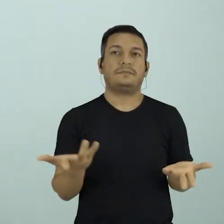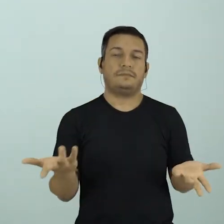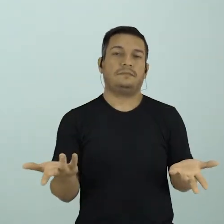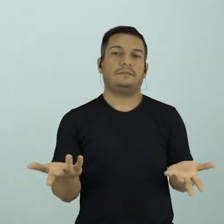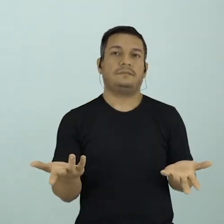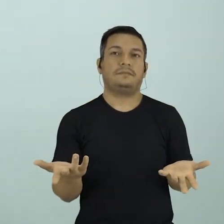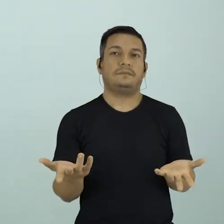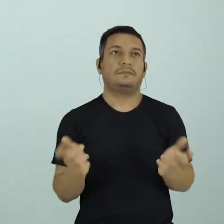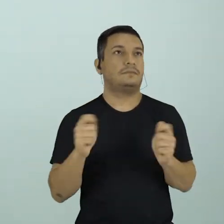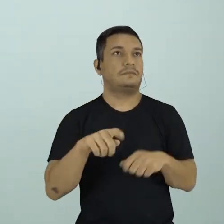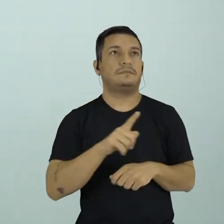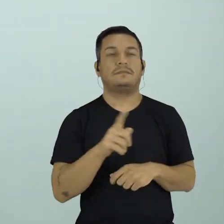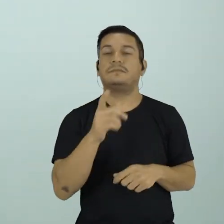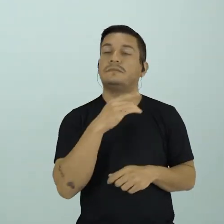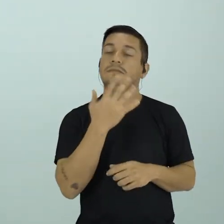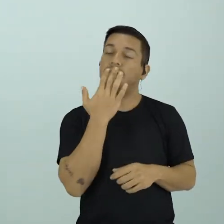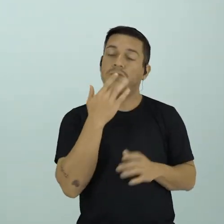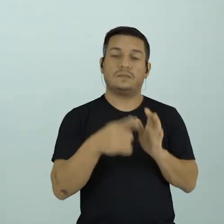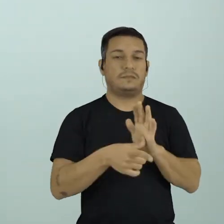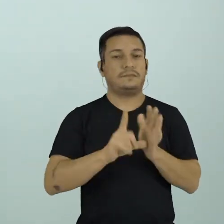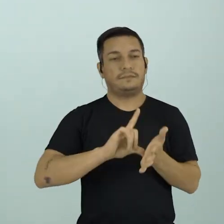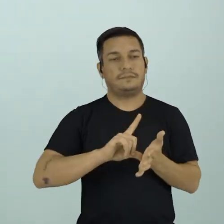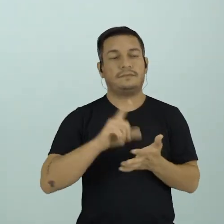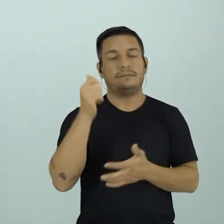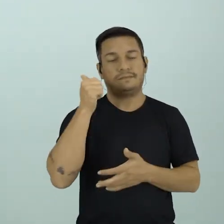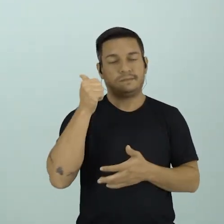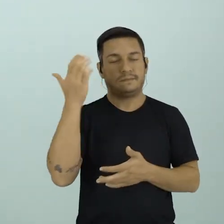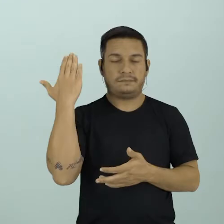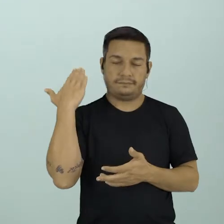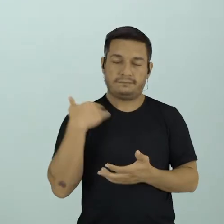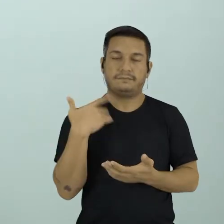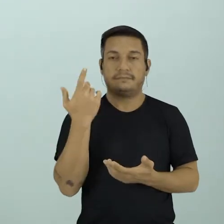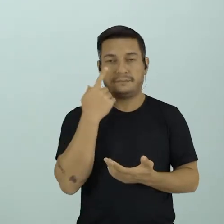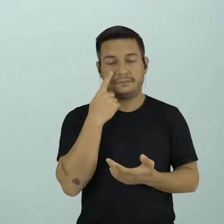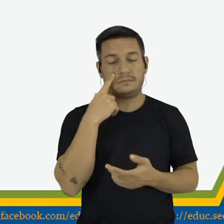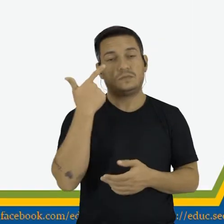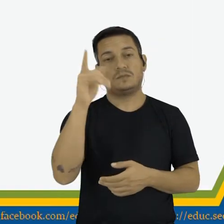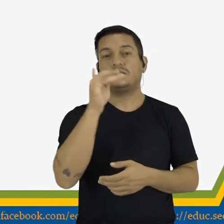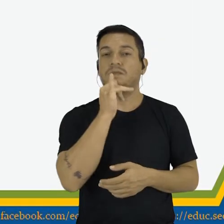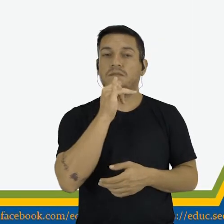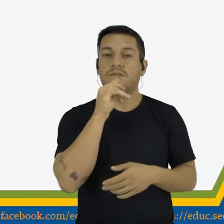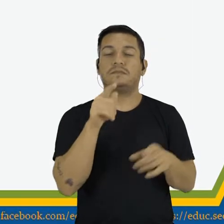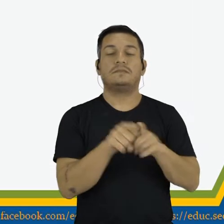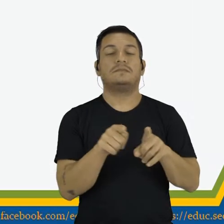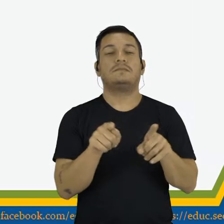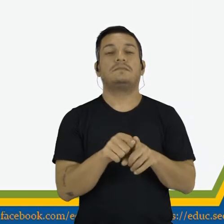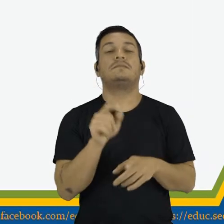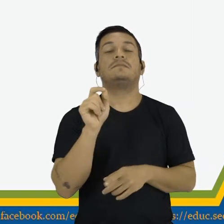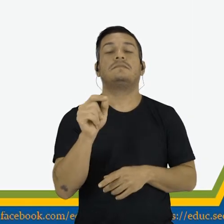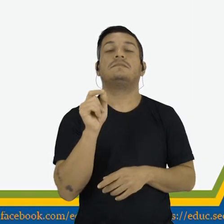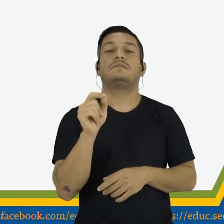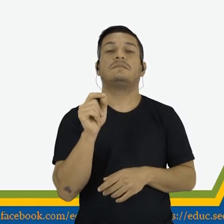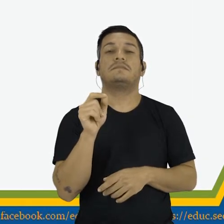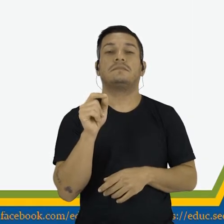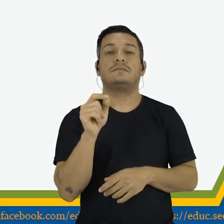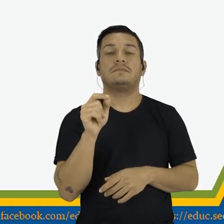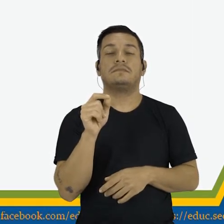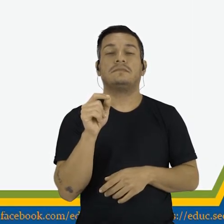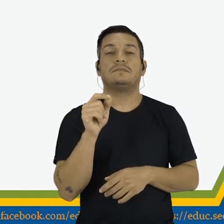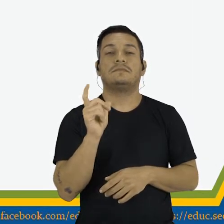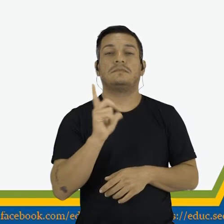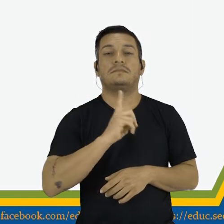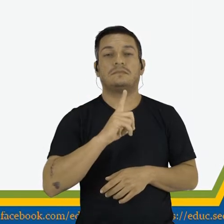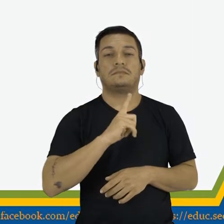origem inicial, ao tom que ele era antes, correto? Outro exemplo também é quando nós